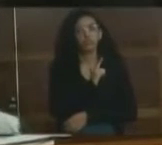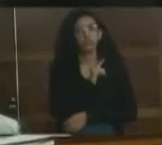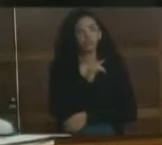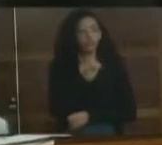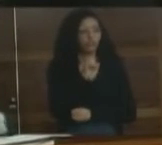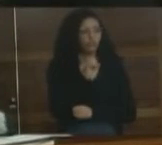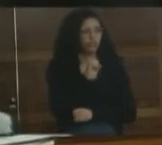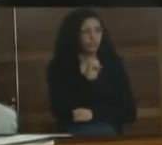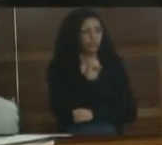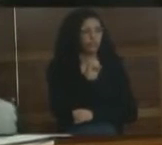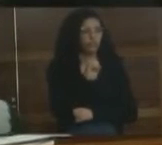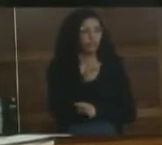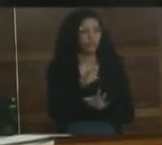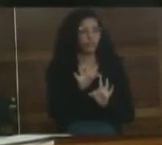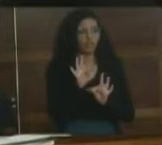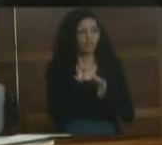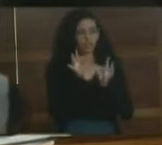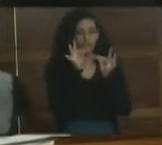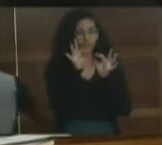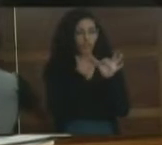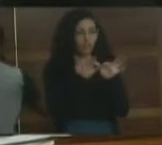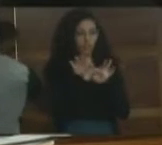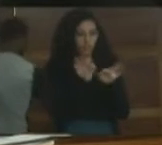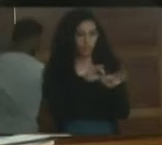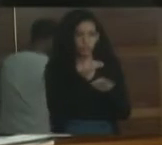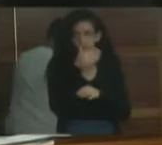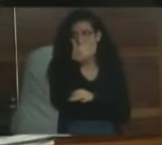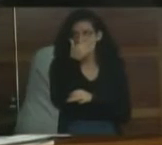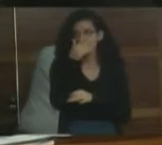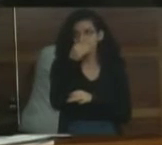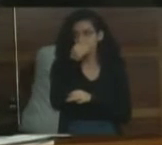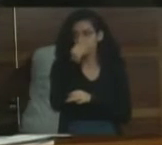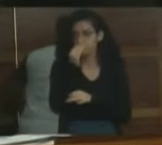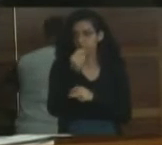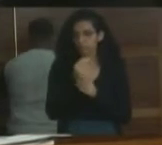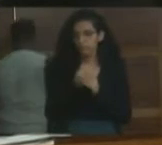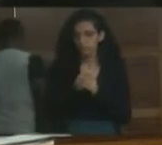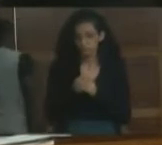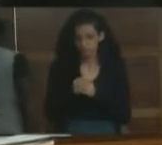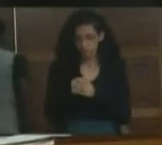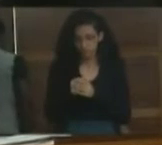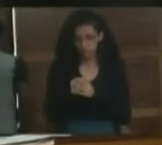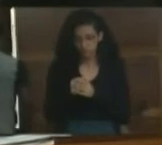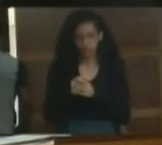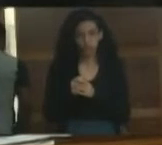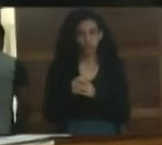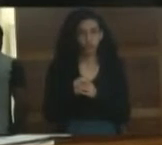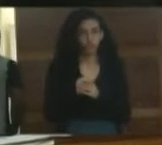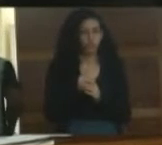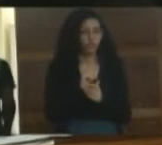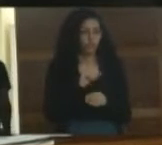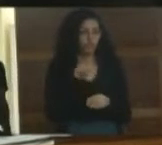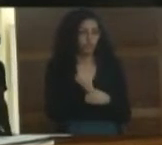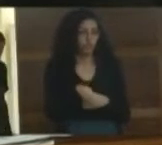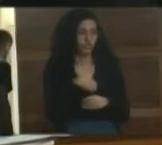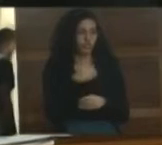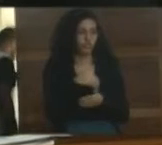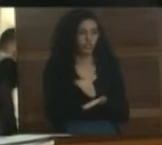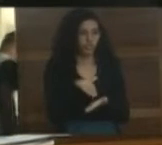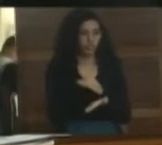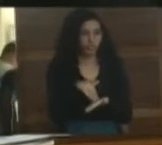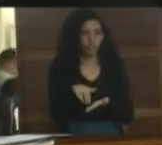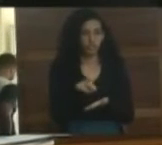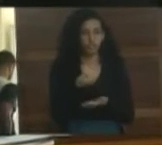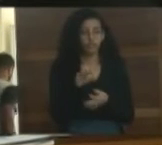toda hora de informática planejamento na na questão se quiser governo né o e temos também dentro da segunda governo